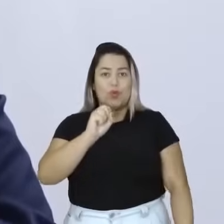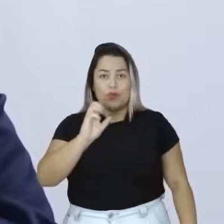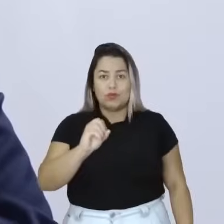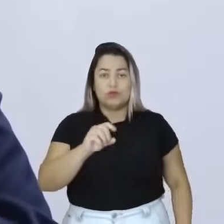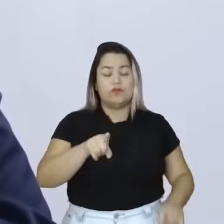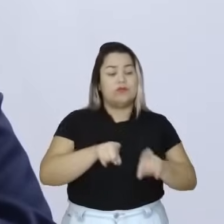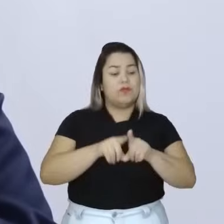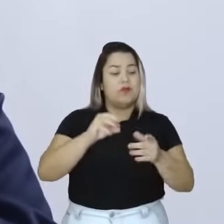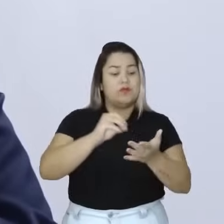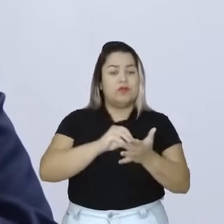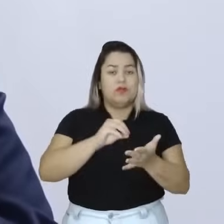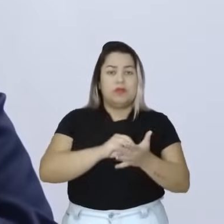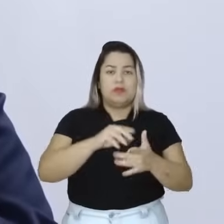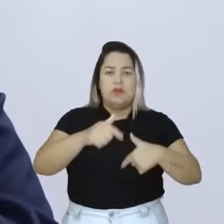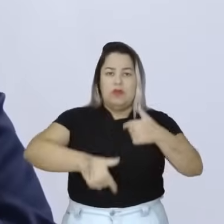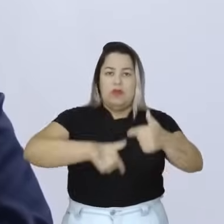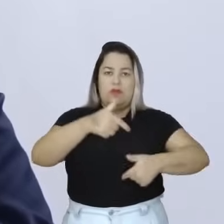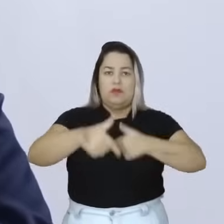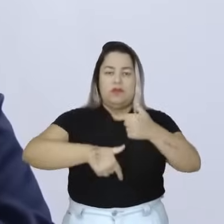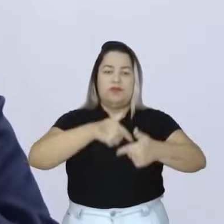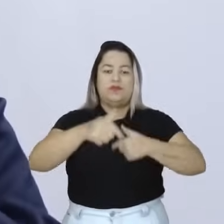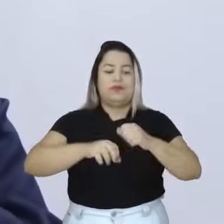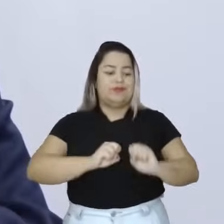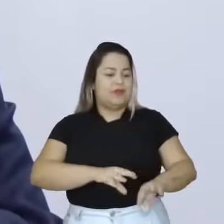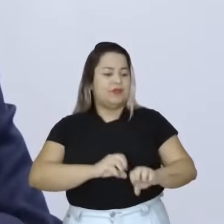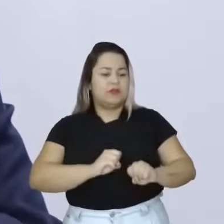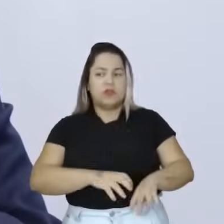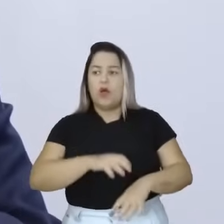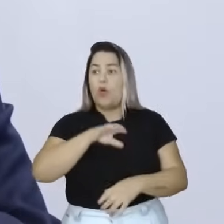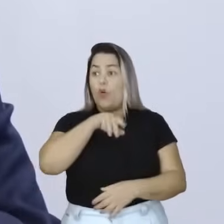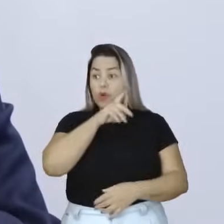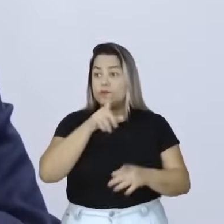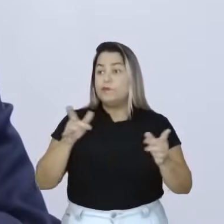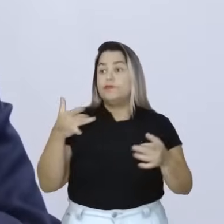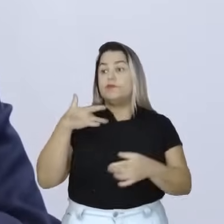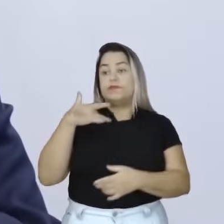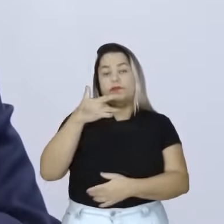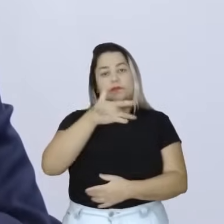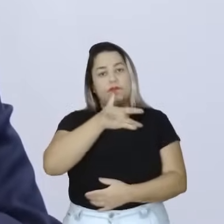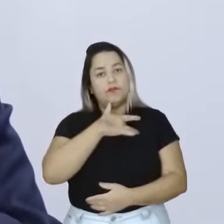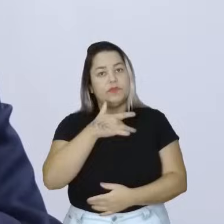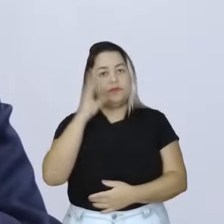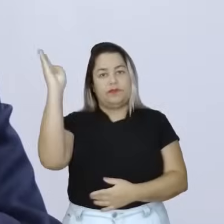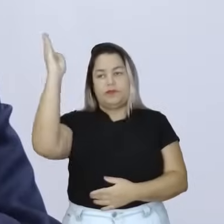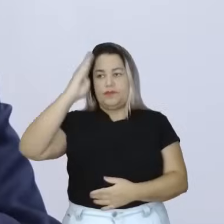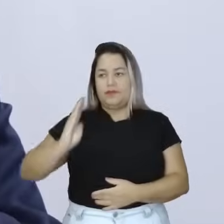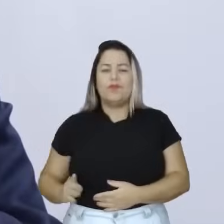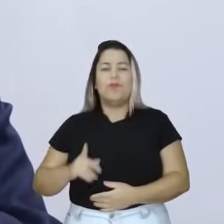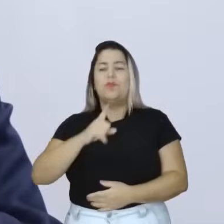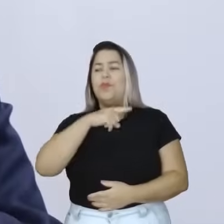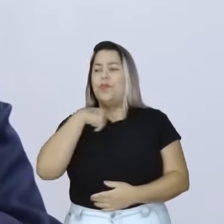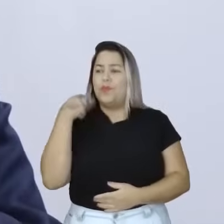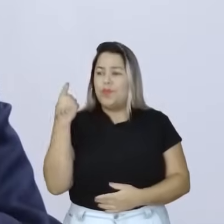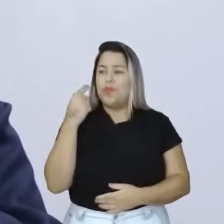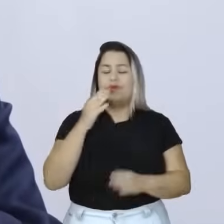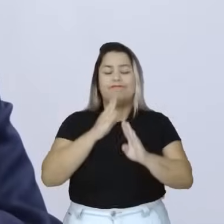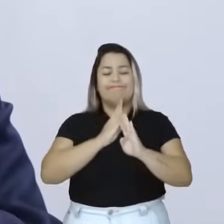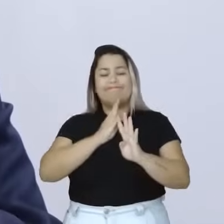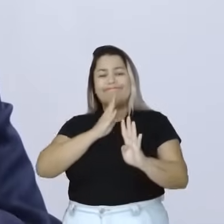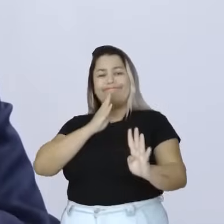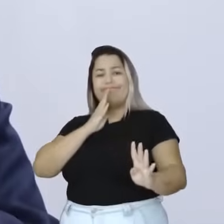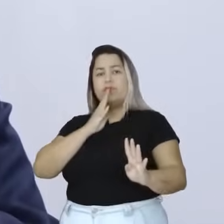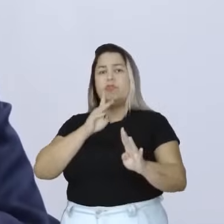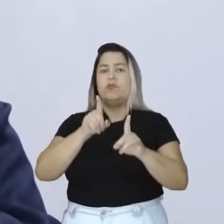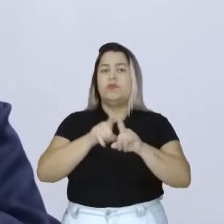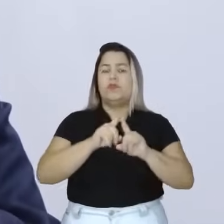massa, educação sucateada, a saúde com os brasileiros e brasileiras morrendo nas filas,